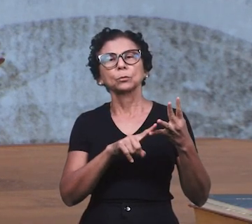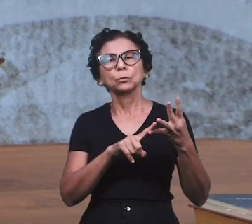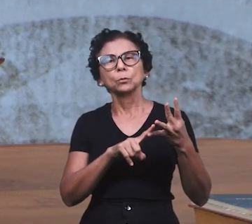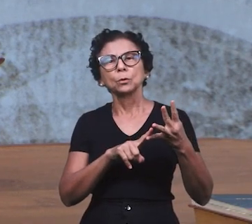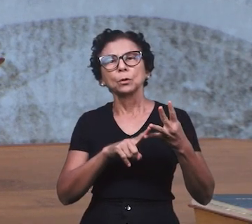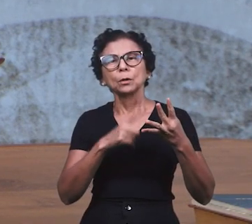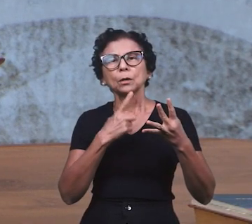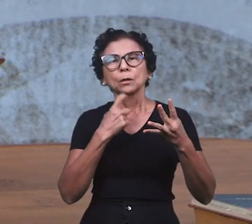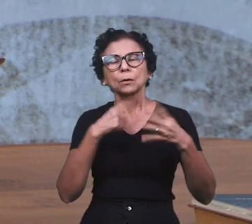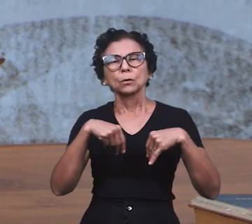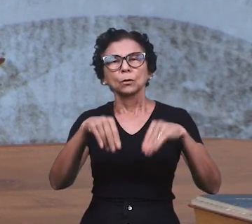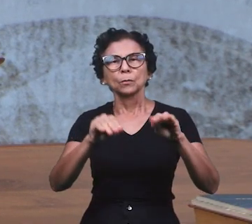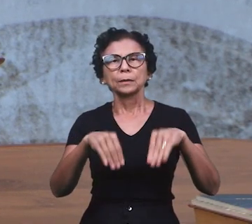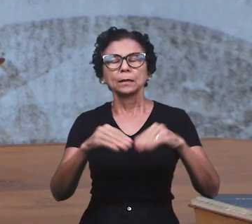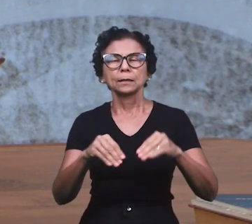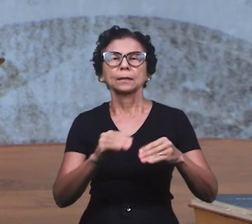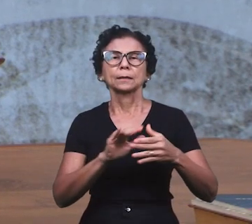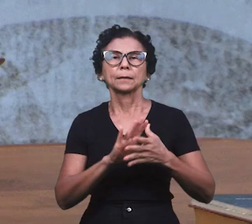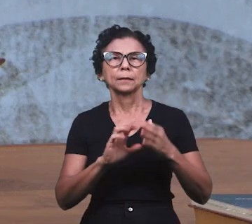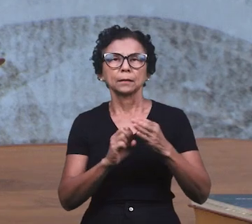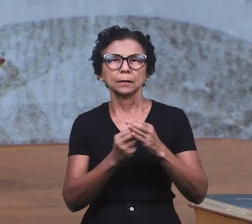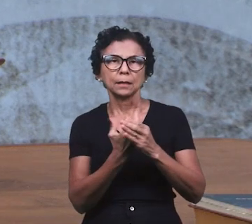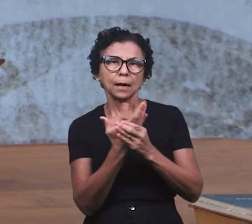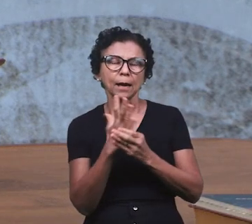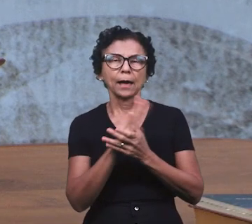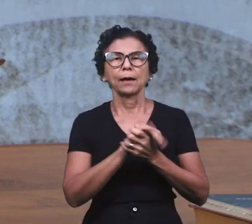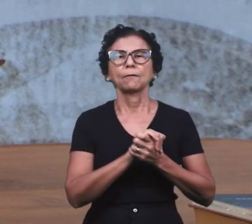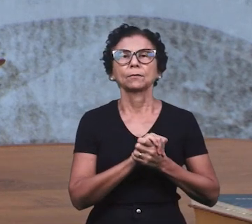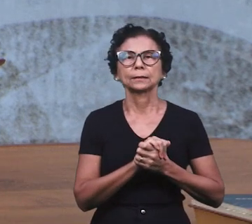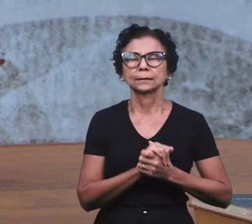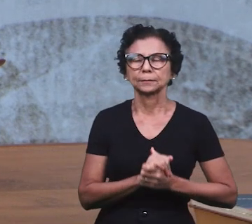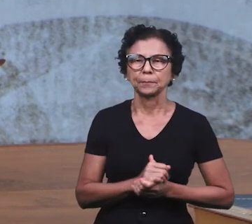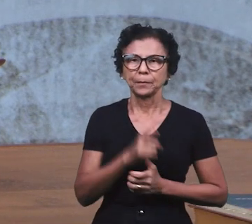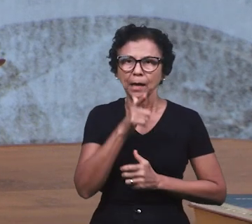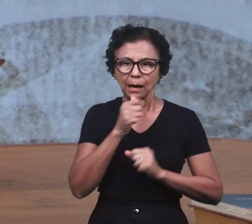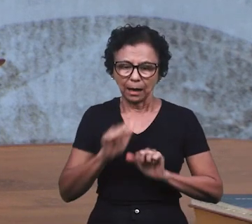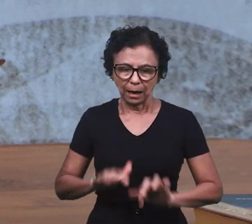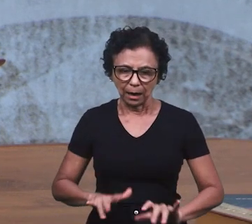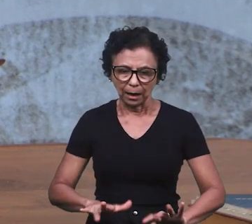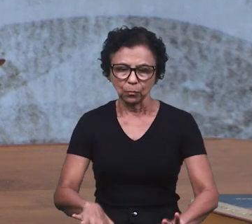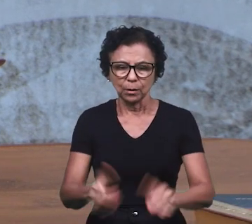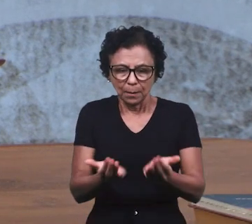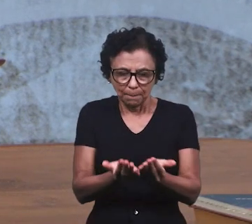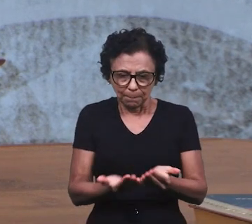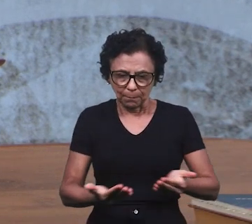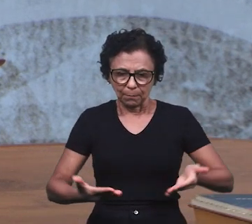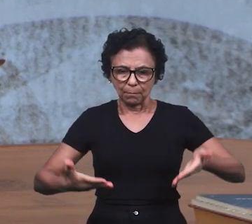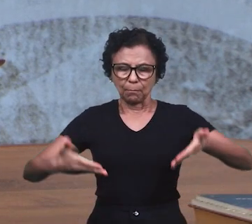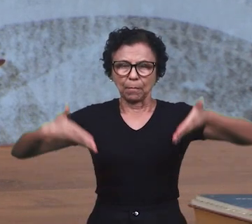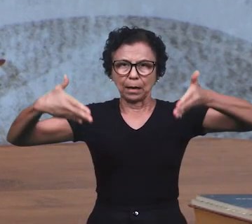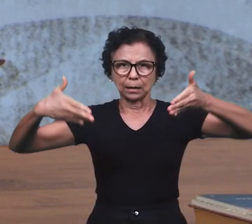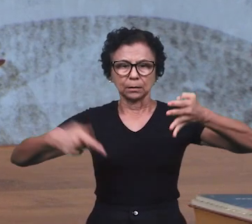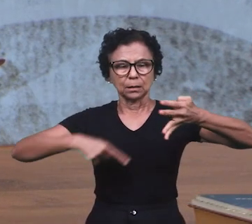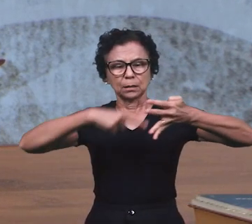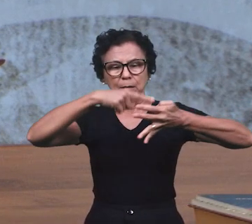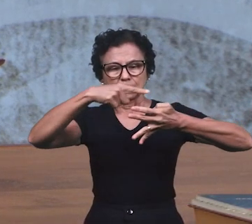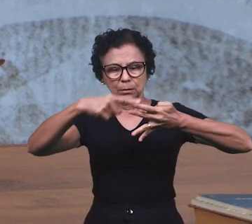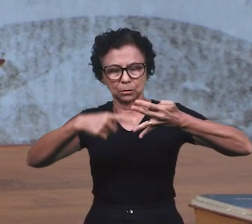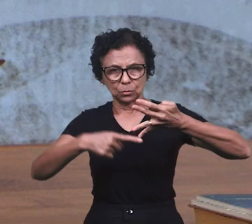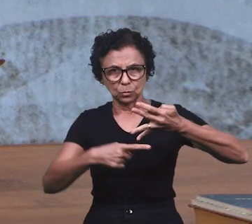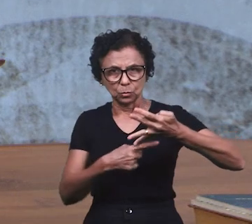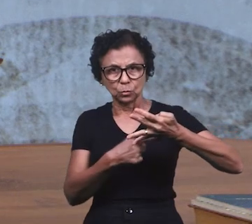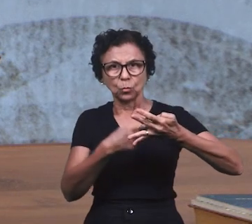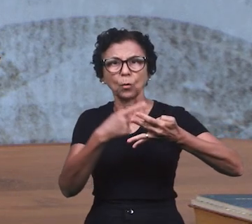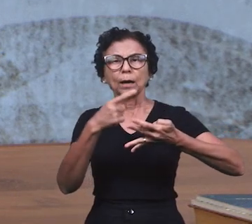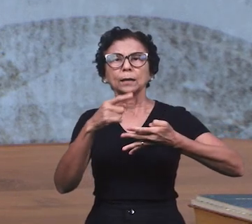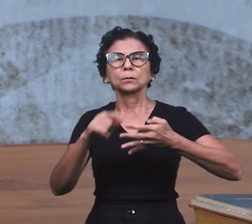de barro sobre águas vivas. Então tomará pau de cedro, e o isopo, e o